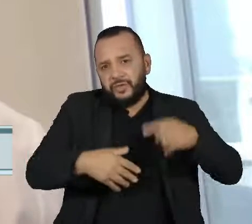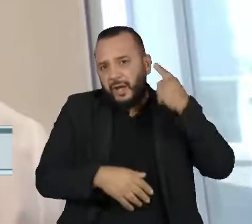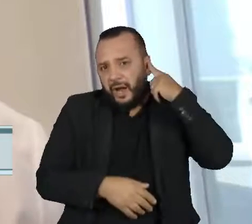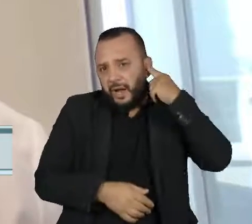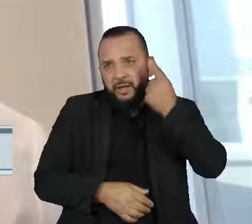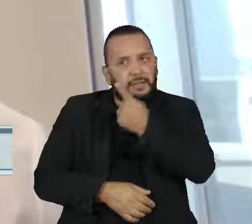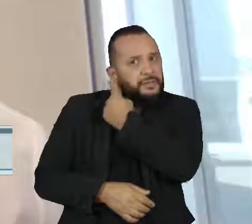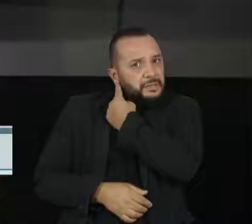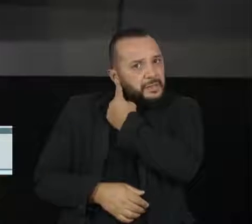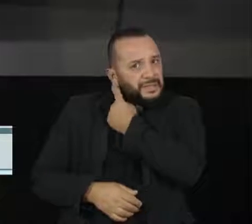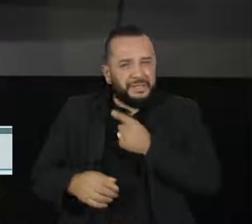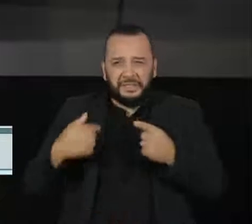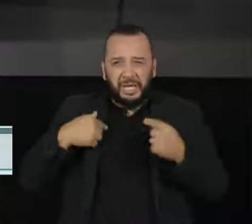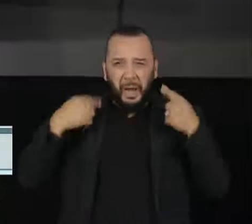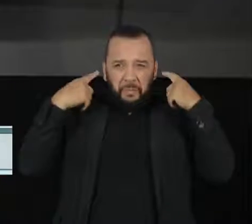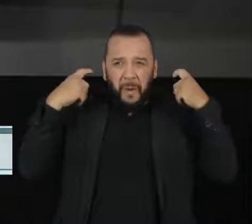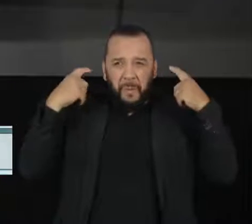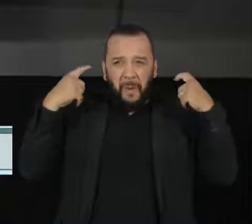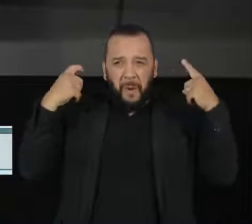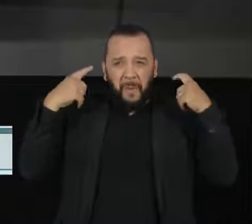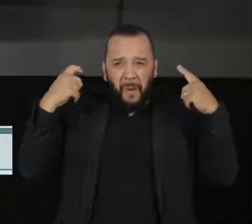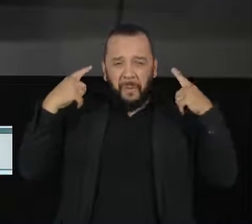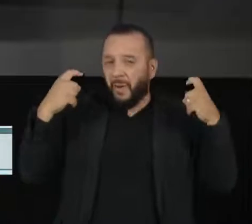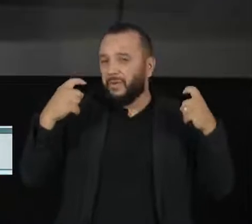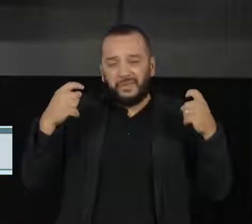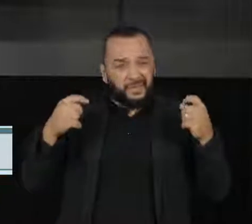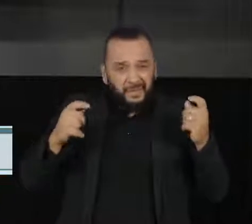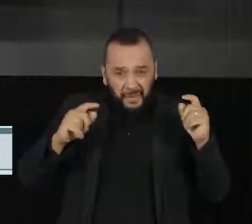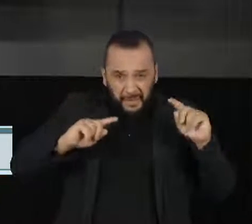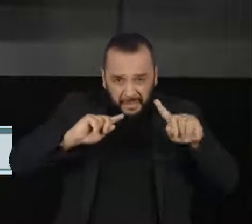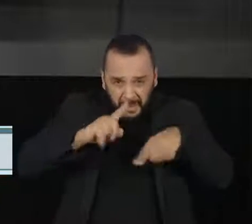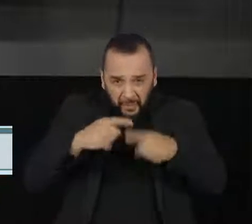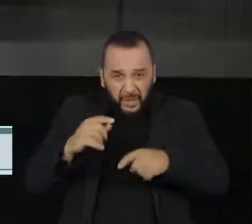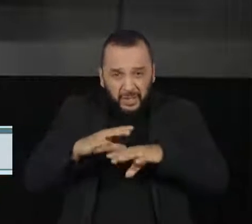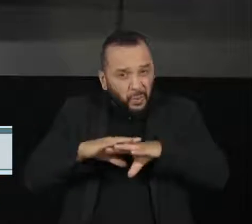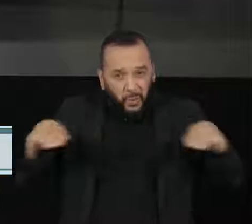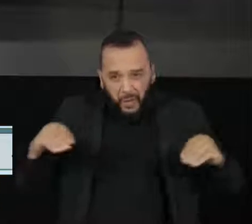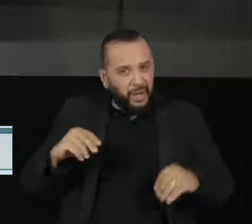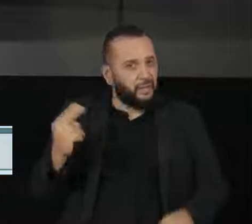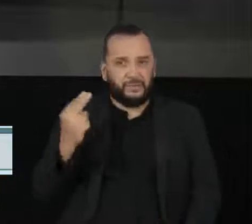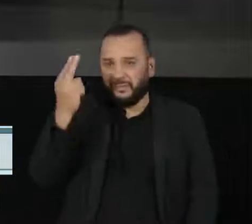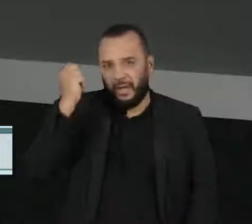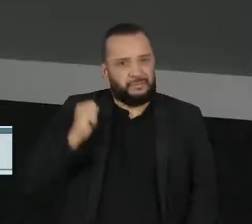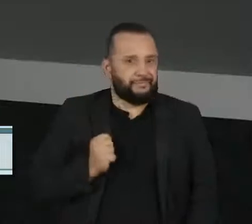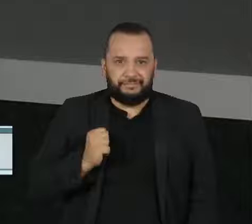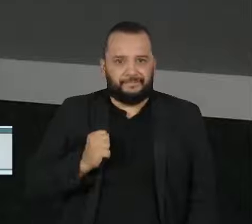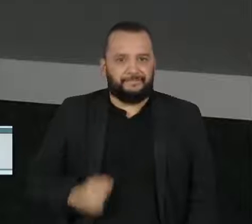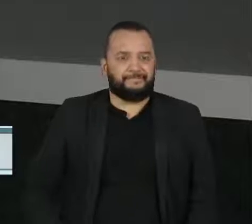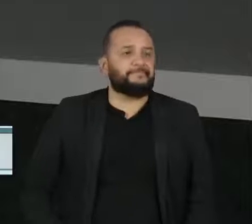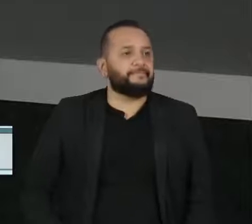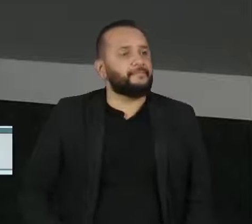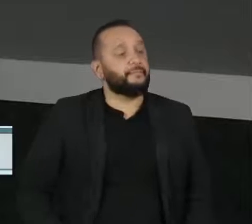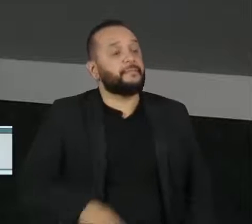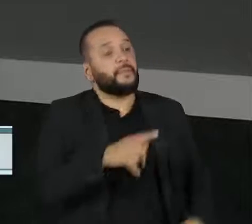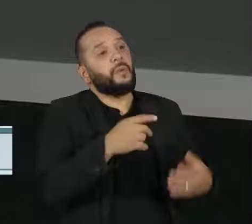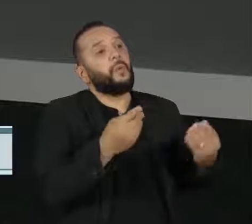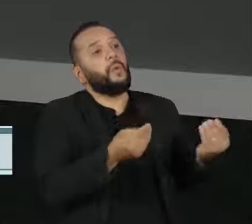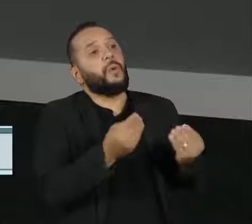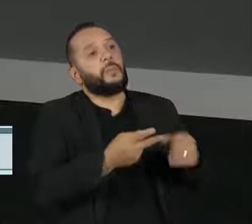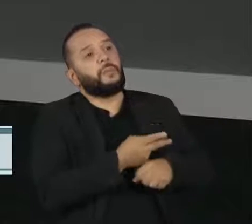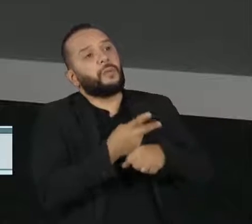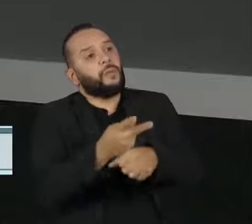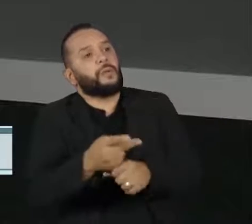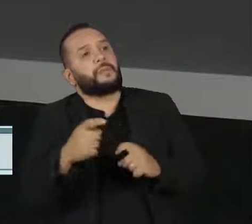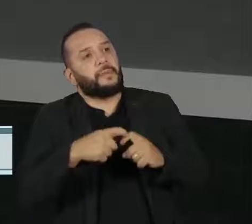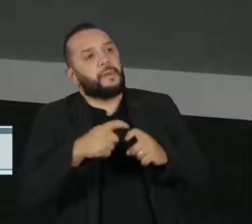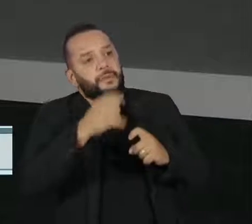que a exposição a ruído, ela é irreparável, ela não volta depois que ela acontece, né? Ela é irreversível. Quando é hora de procurar um médico? As pessoas que